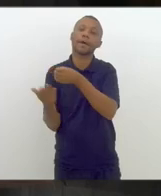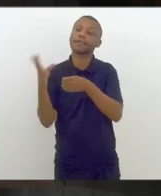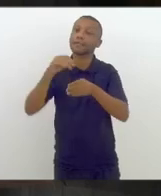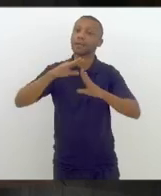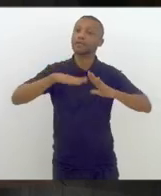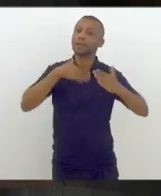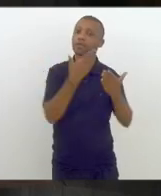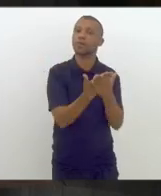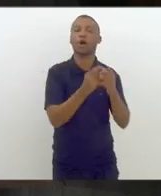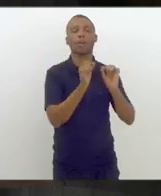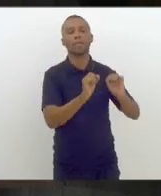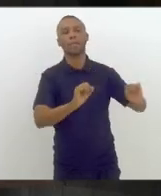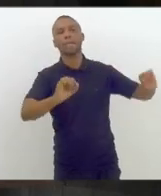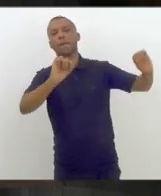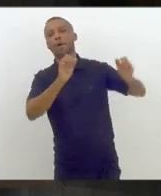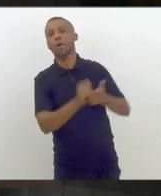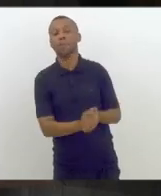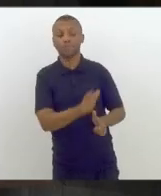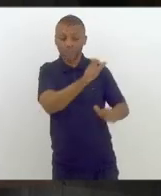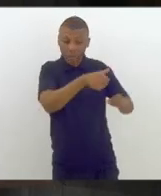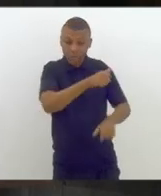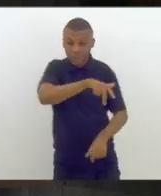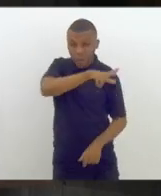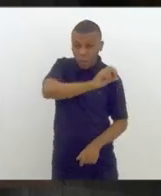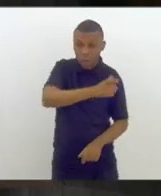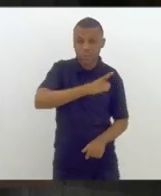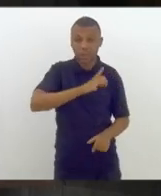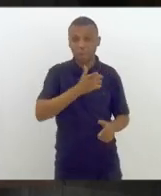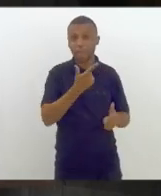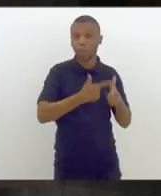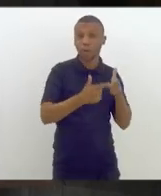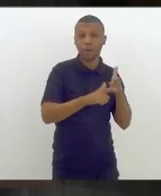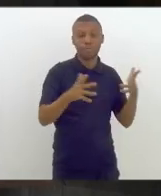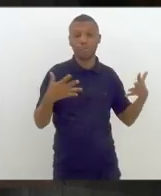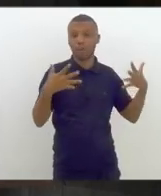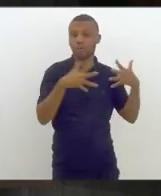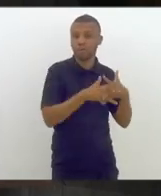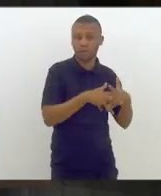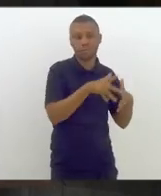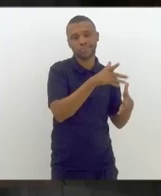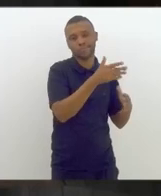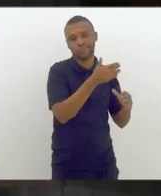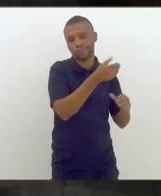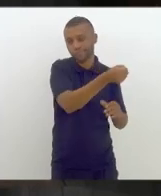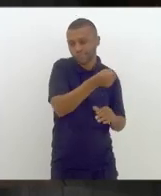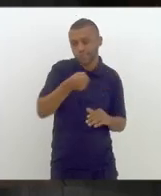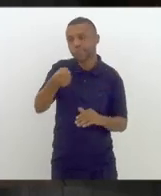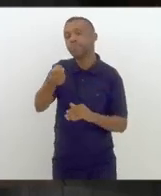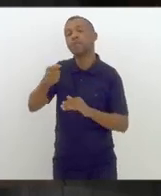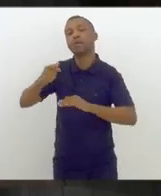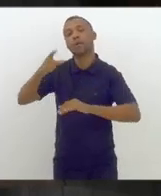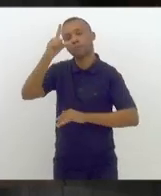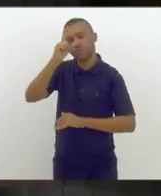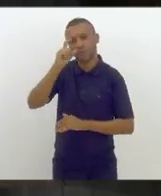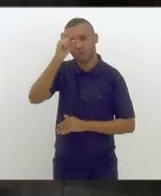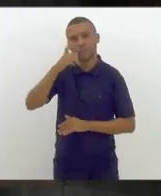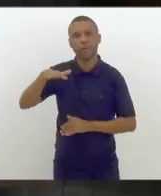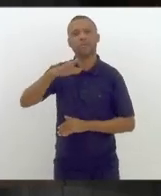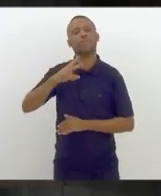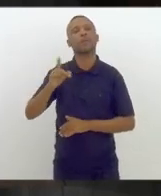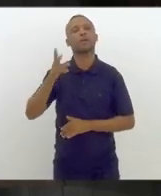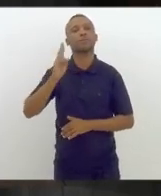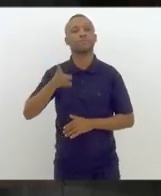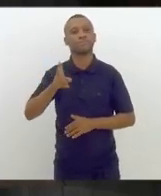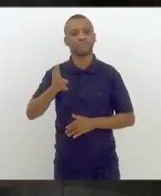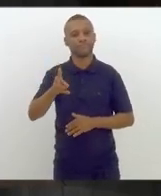com encaminhamento dos casos mais complexos, também para a rede de saúde. Então vamos continuar nessa